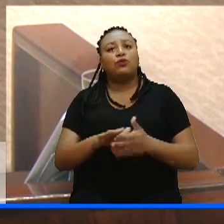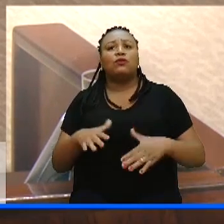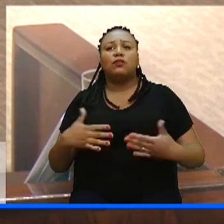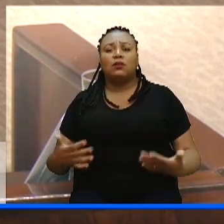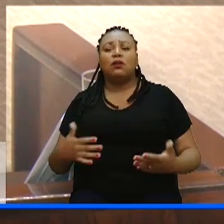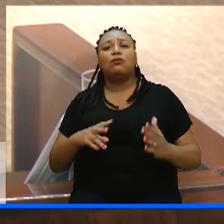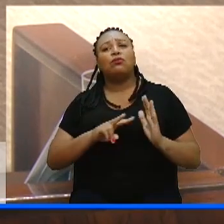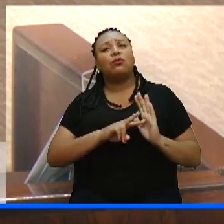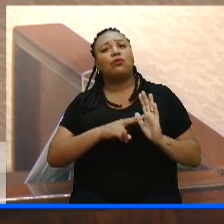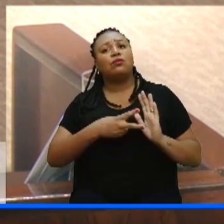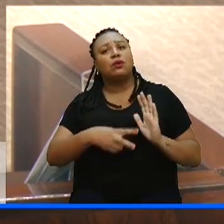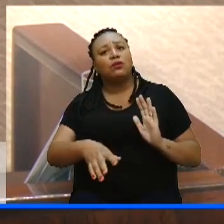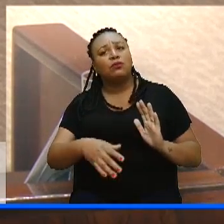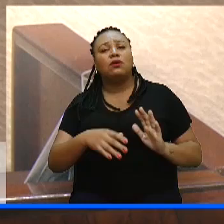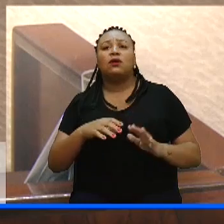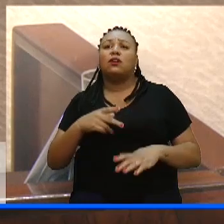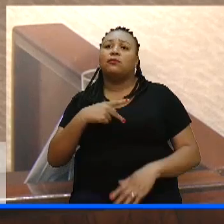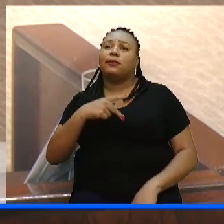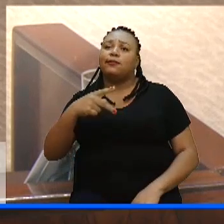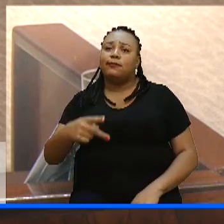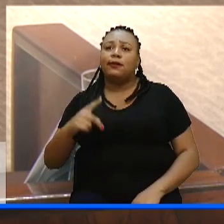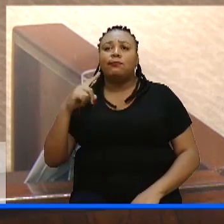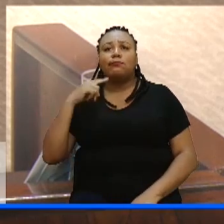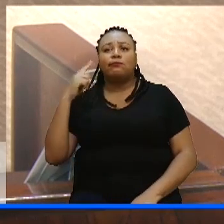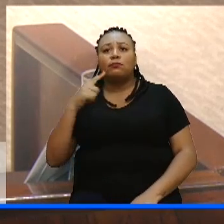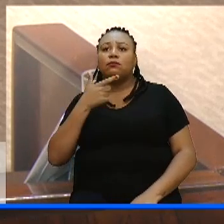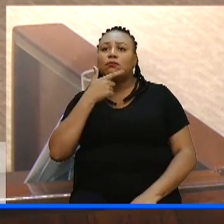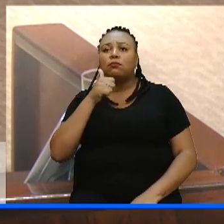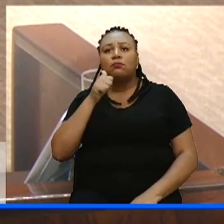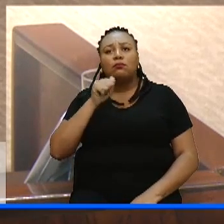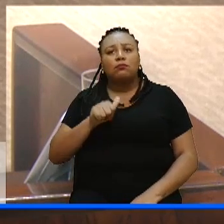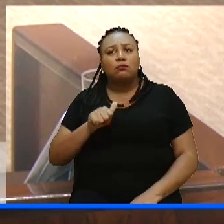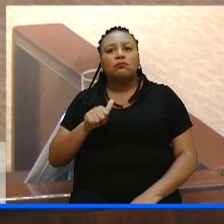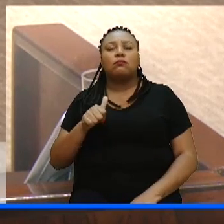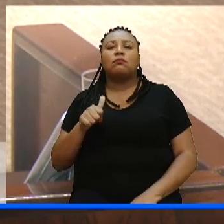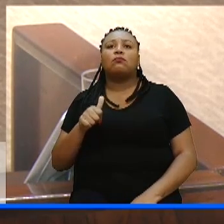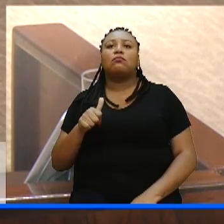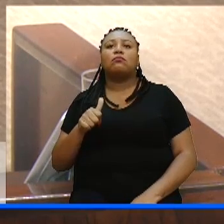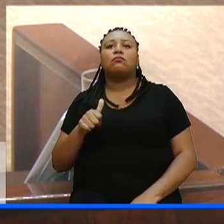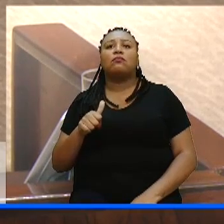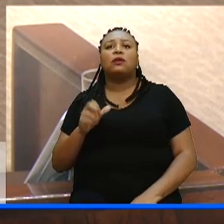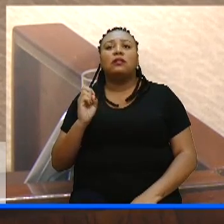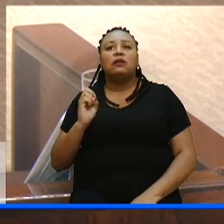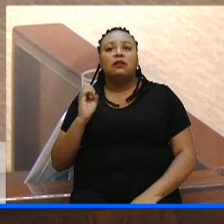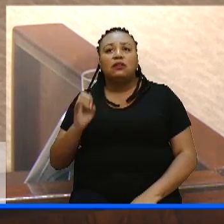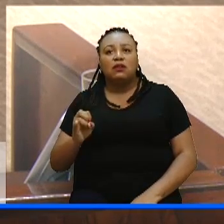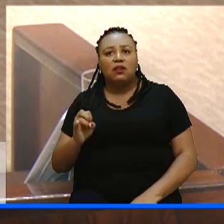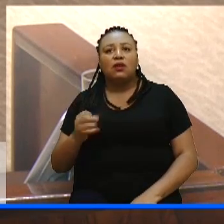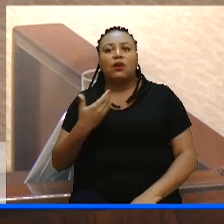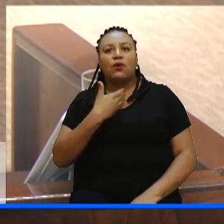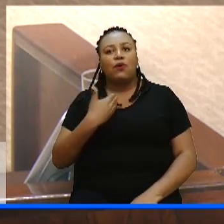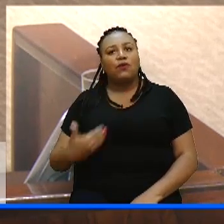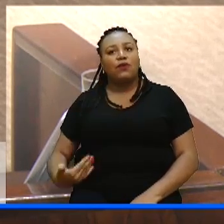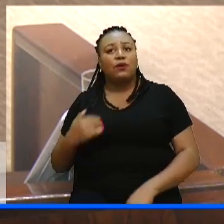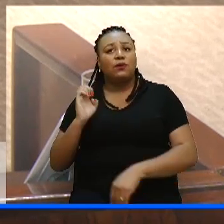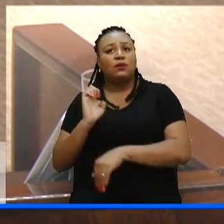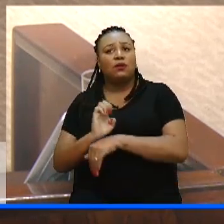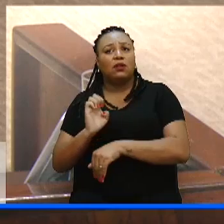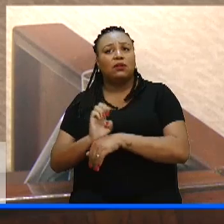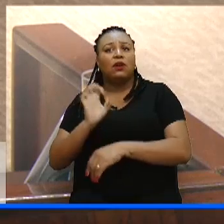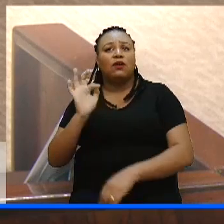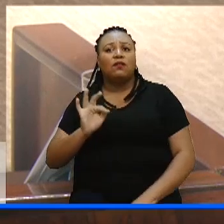consequentemente senhor presidente senhores deputados senhoras deputadas se os governos estadual e federal